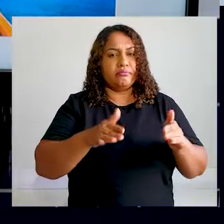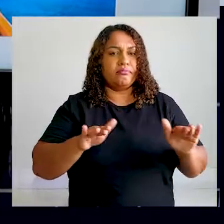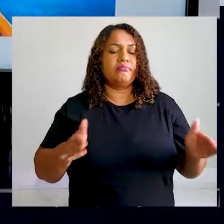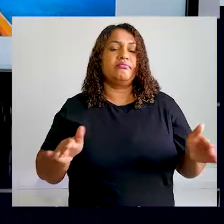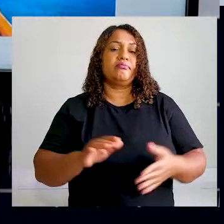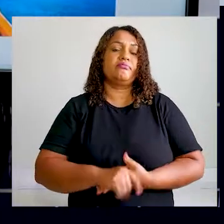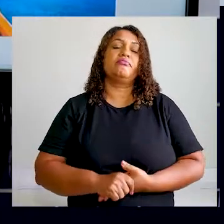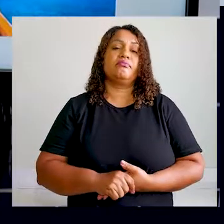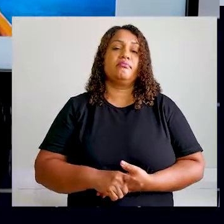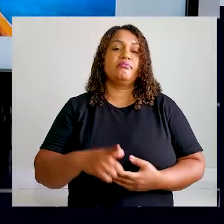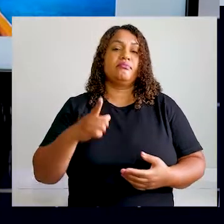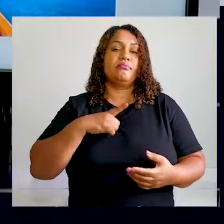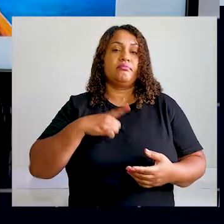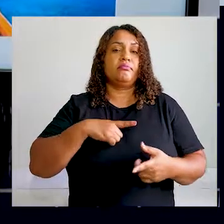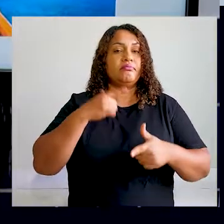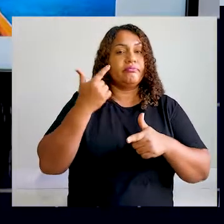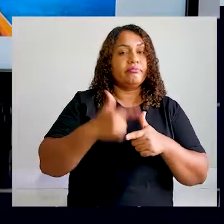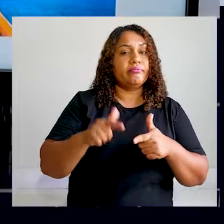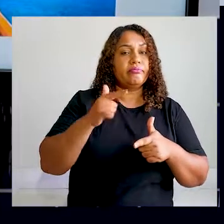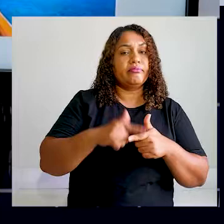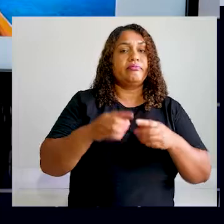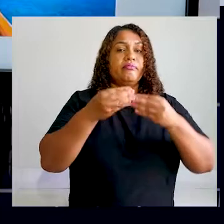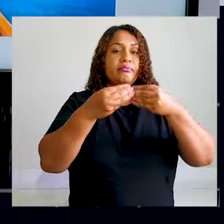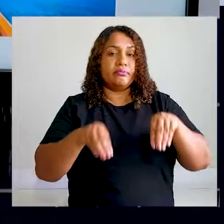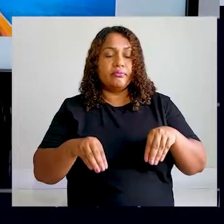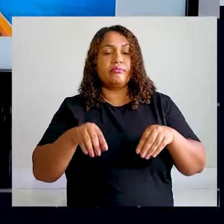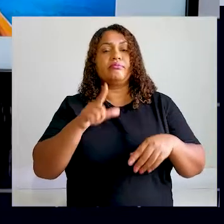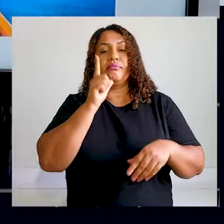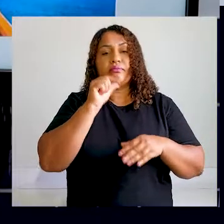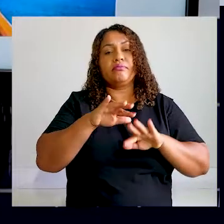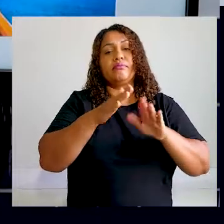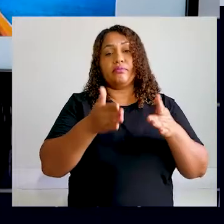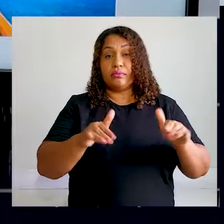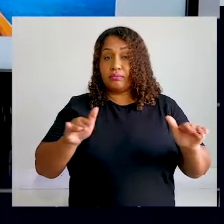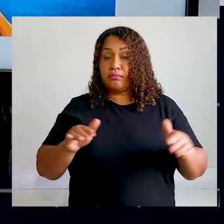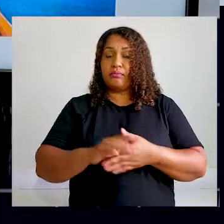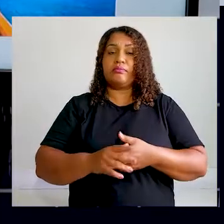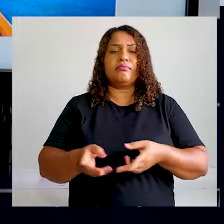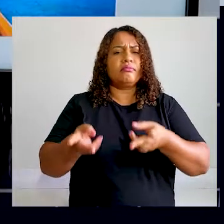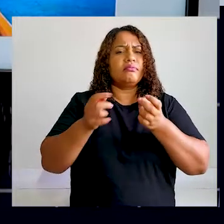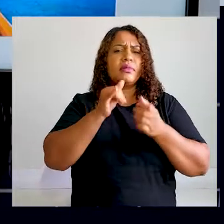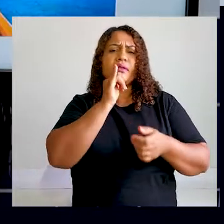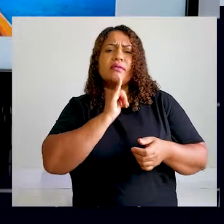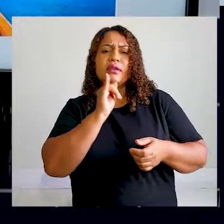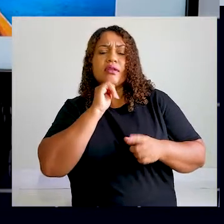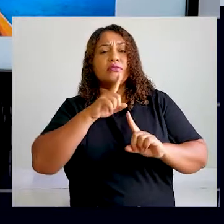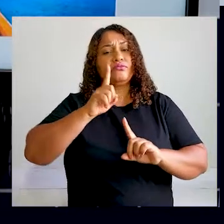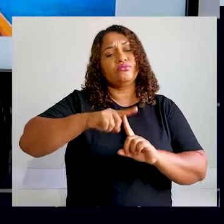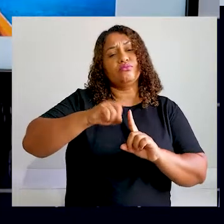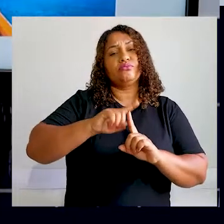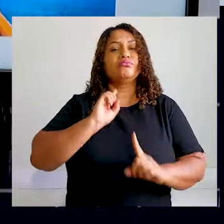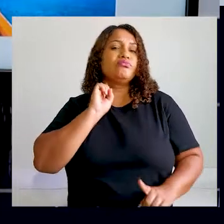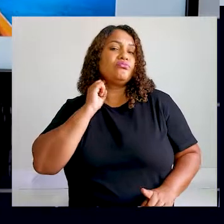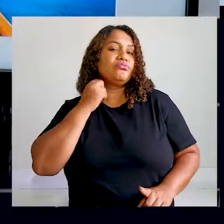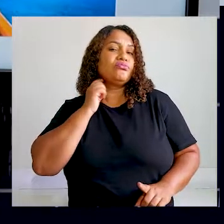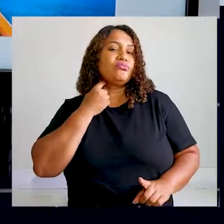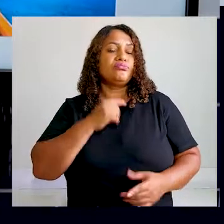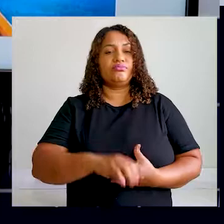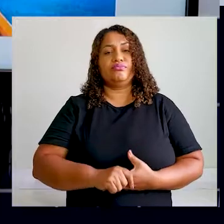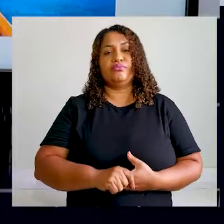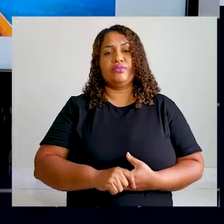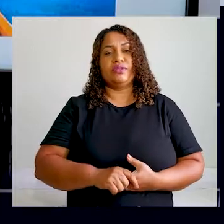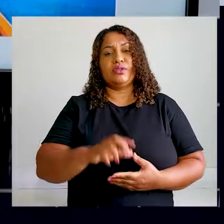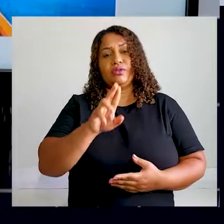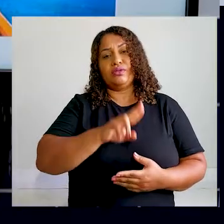forma inadequada, causando a degradação do ambiente marinho. Veja alguns exemplos de poluição e